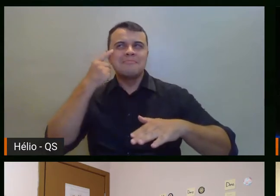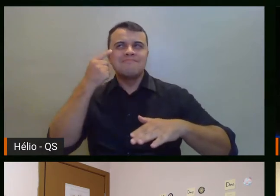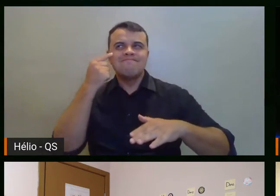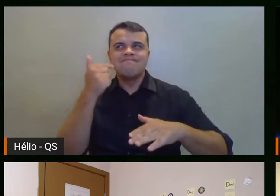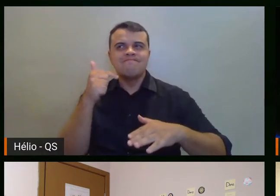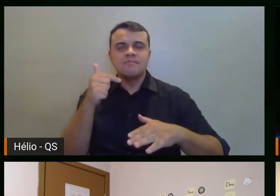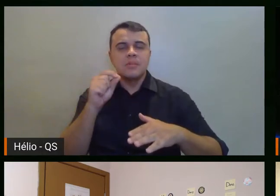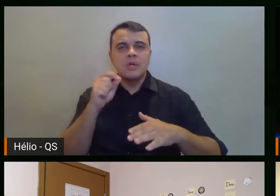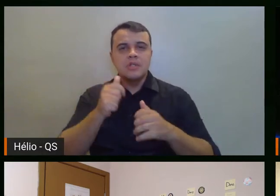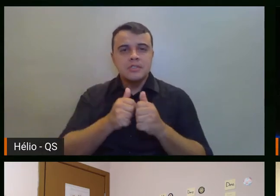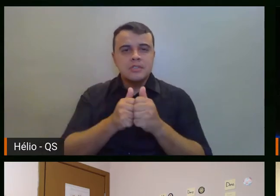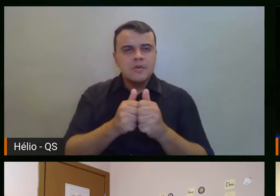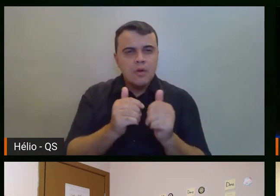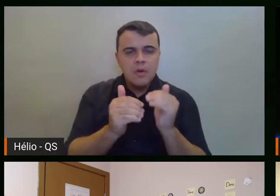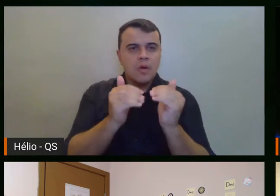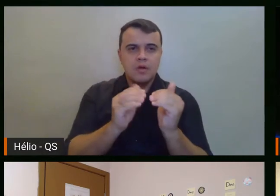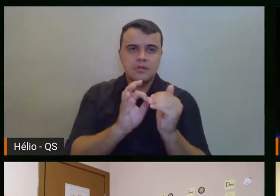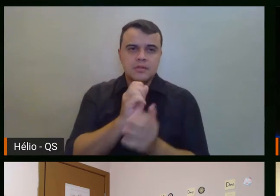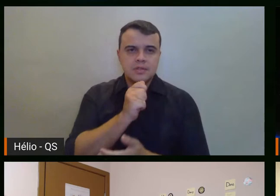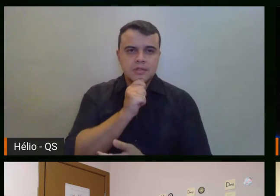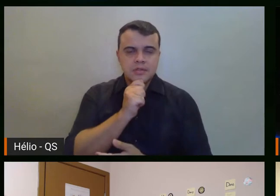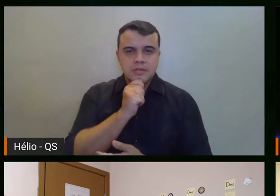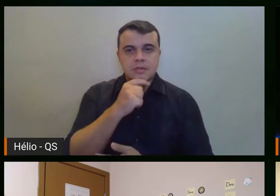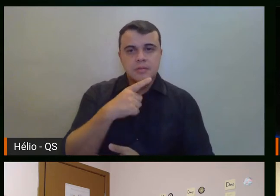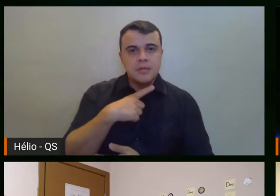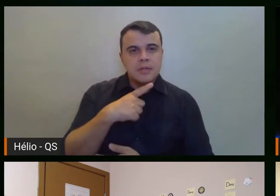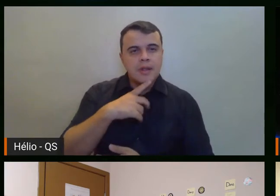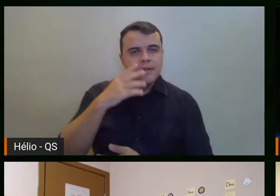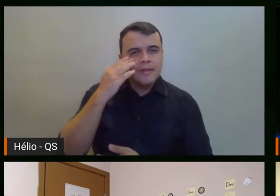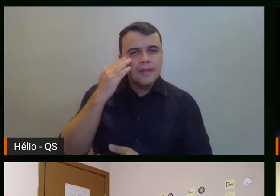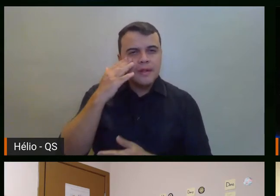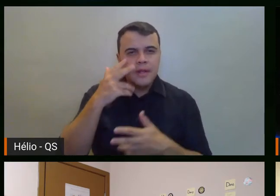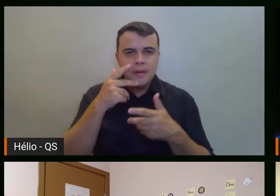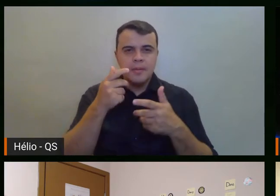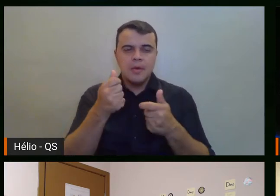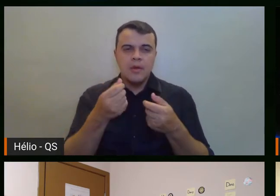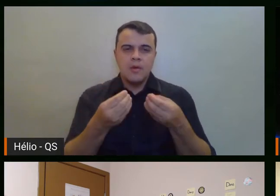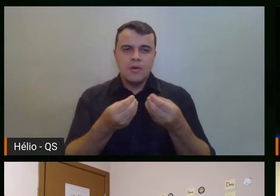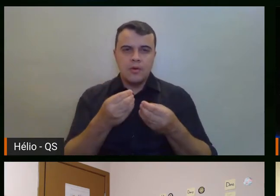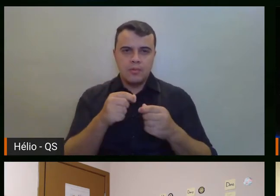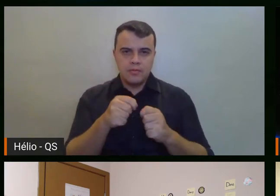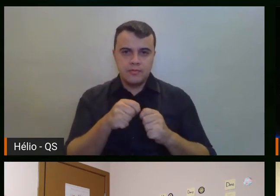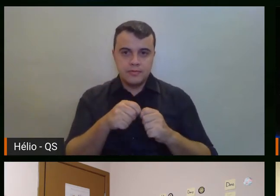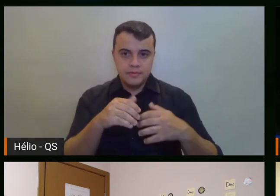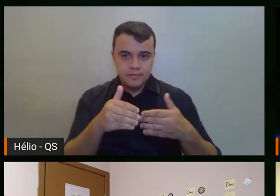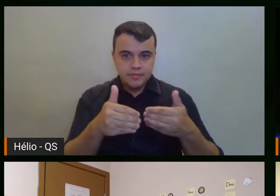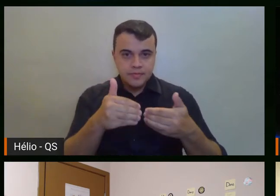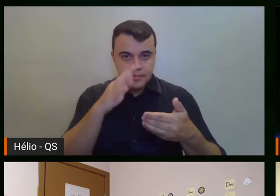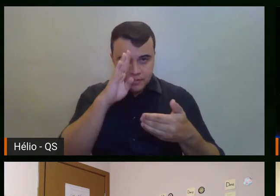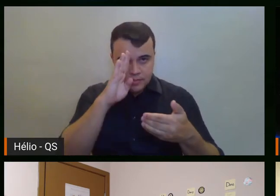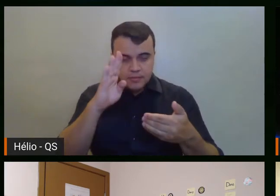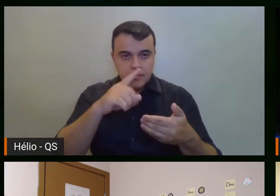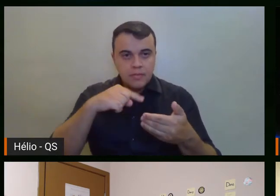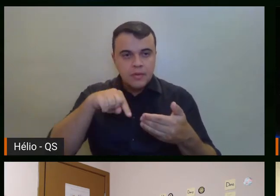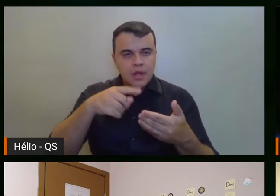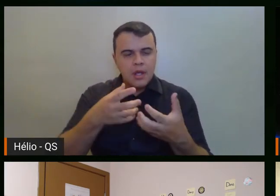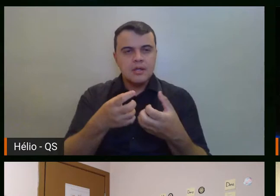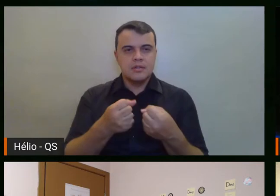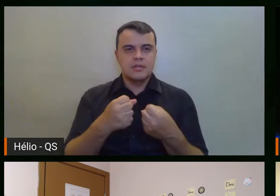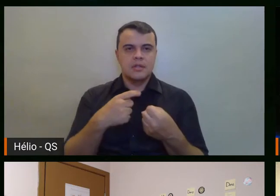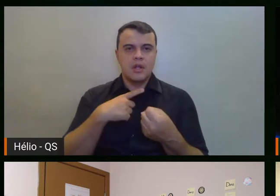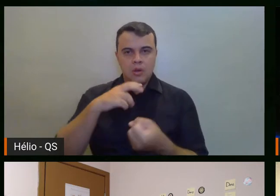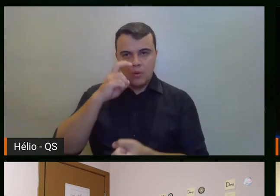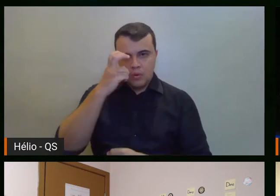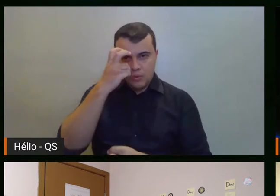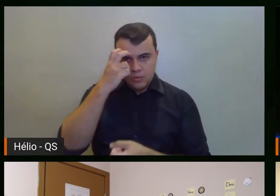em seguir o movimento Devotos ali mas entender mas como é que funciona esse movimento principalmente para você estar mais aderente à